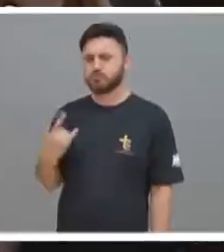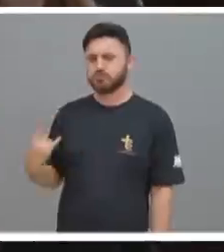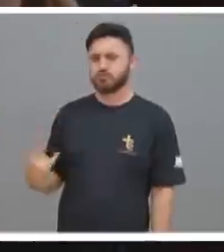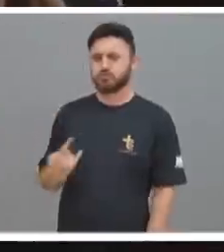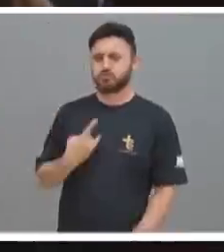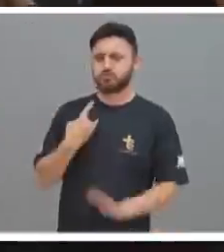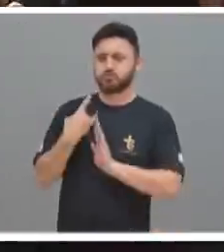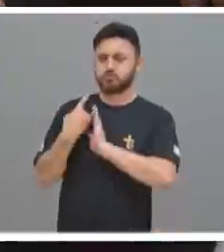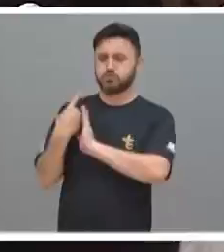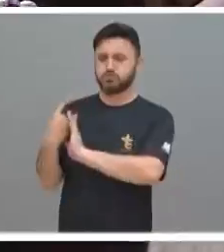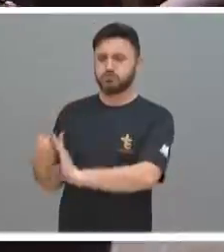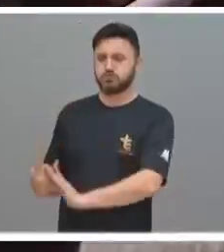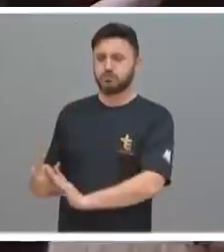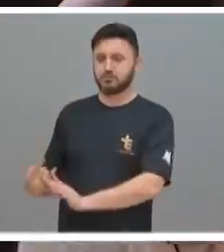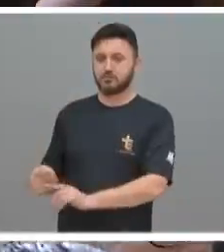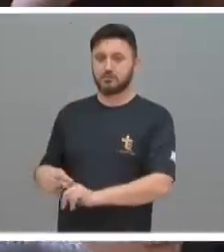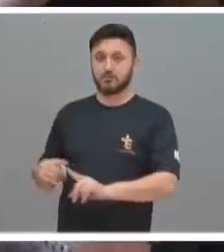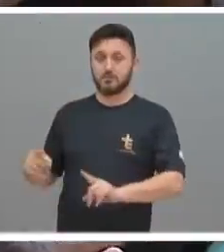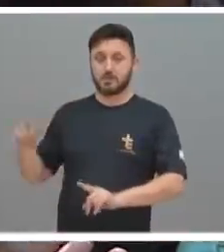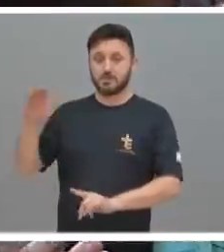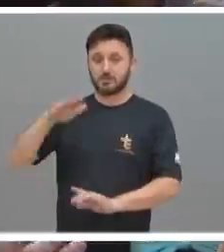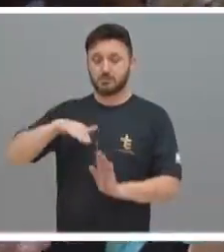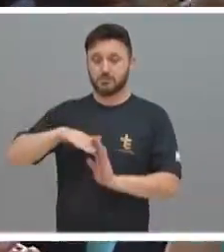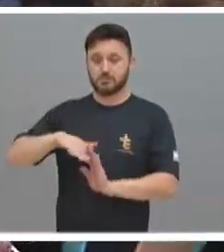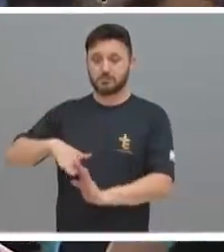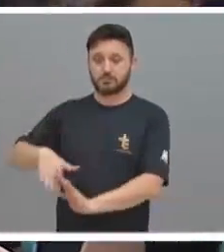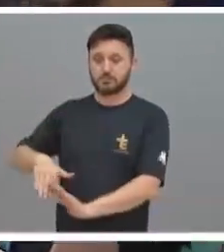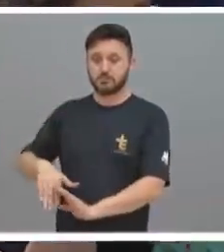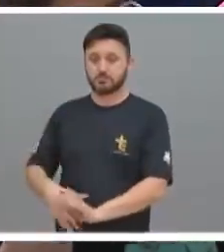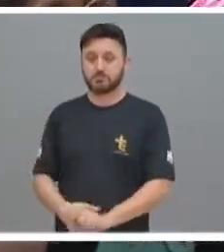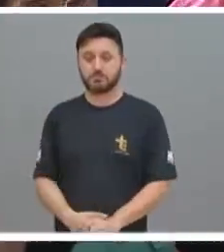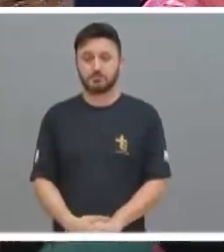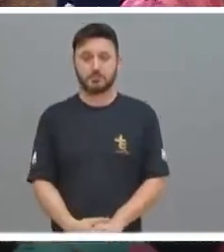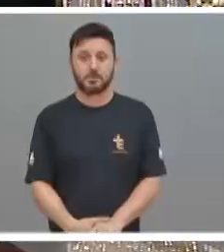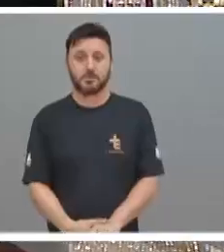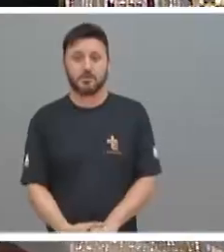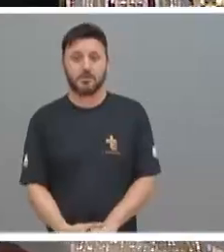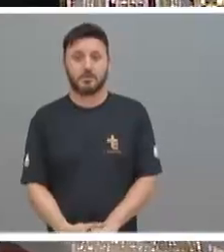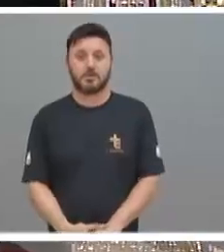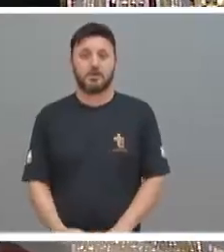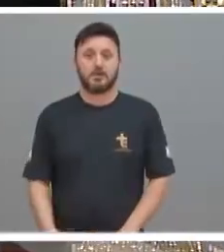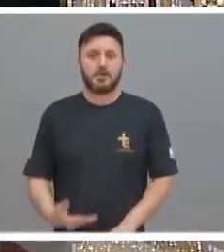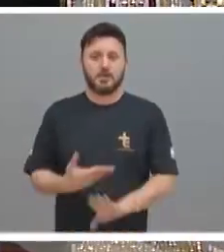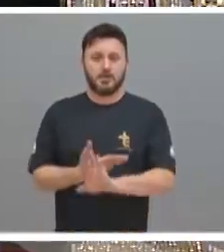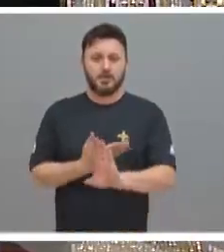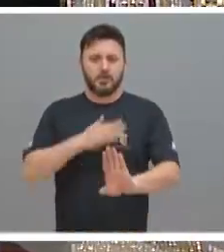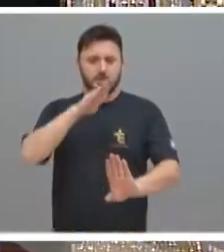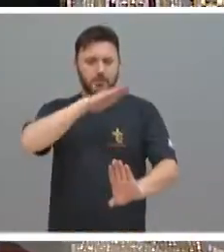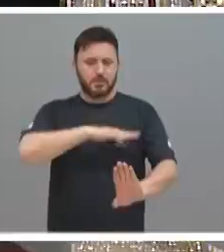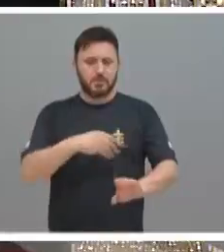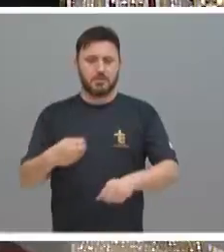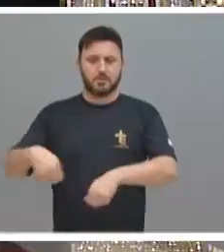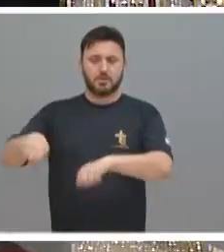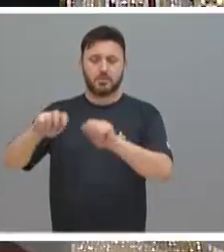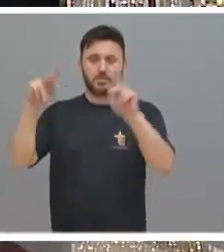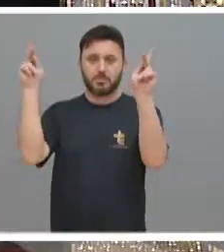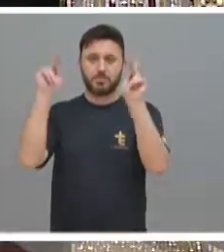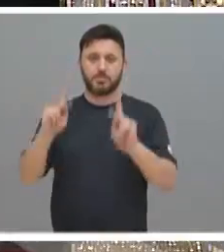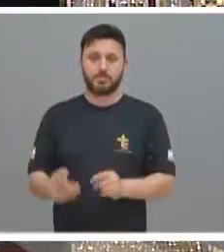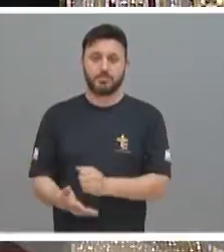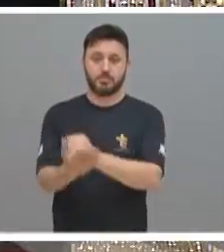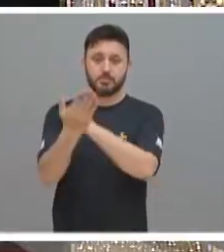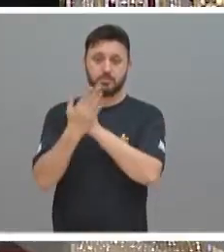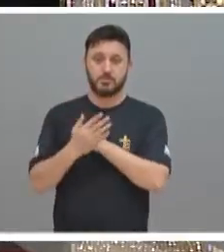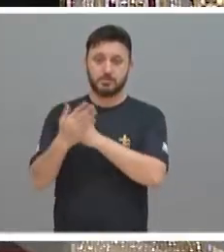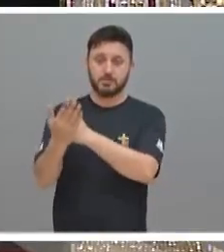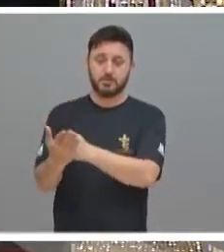E não nos deixeis cair em tentação, mas livrai-nos do mal. Livrai-nos de todos os males, ó Pai, dê-nos